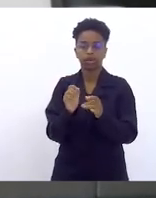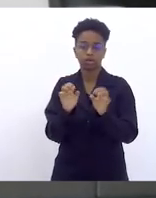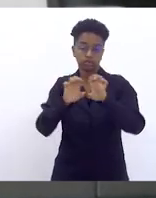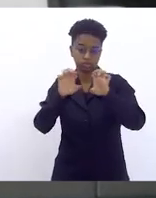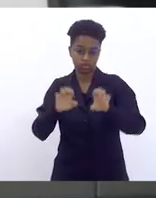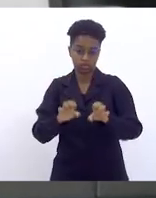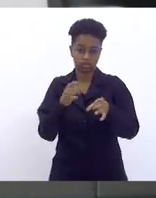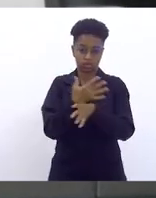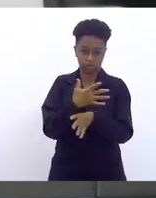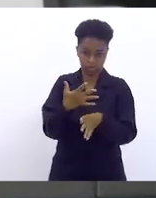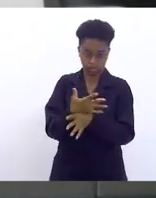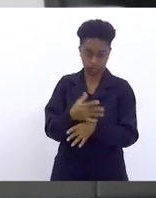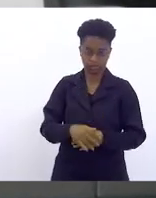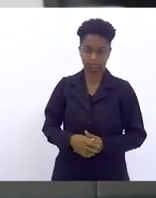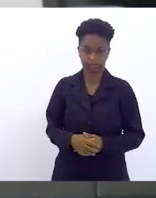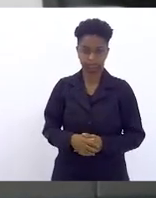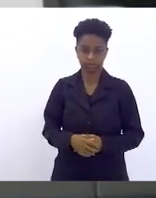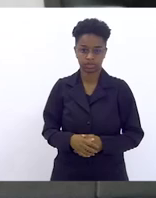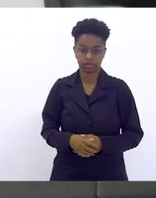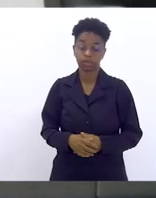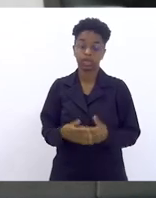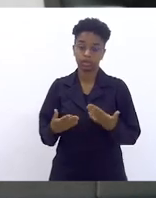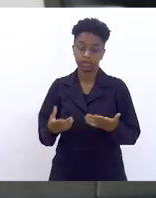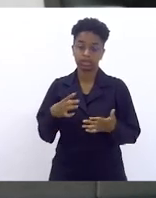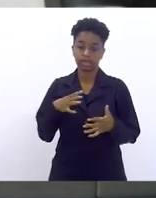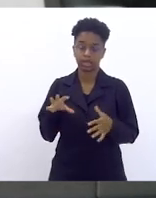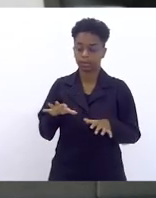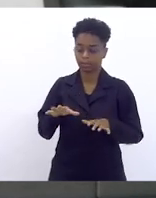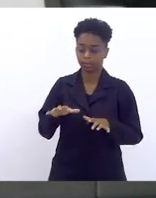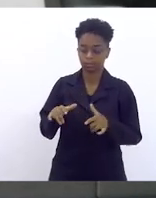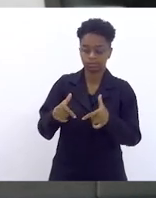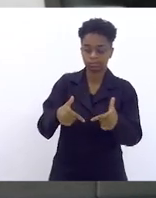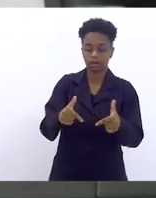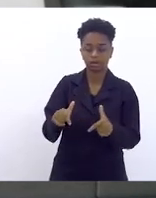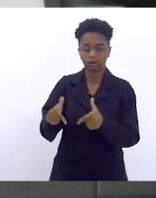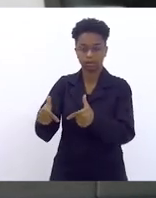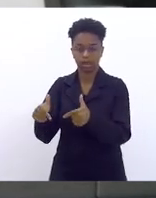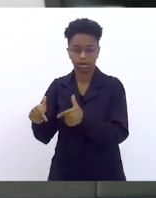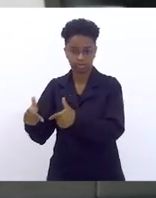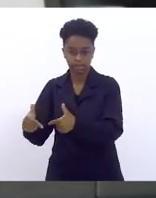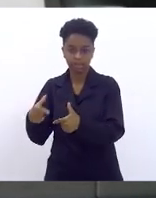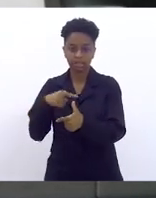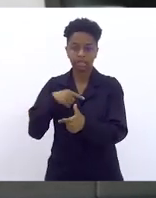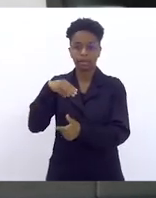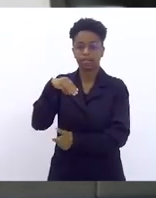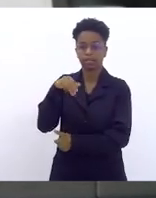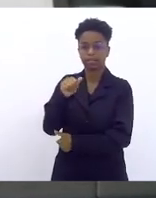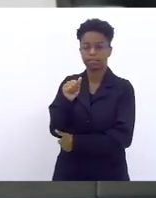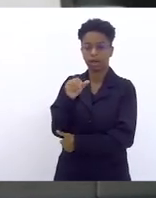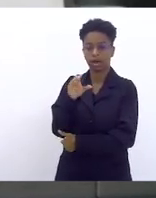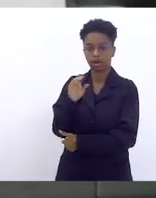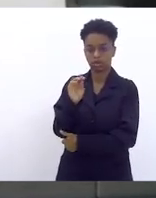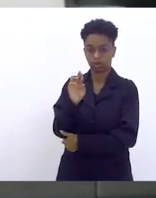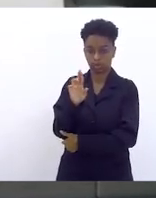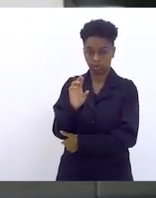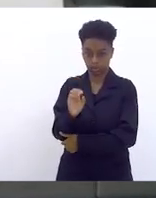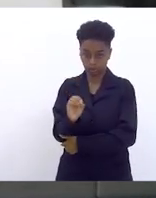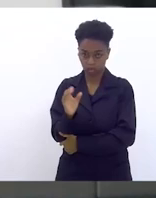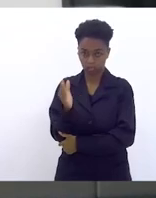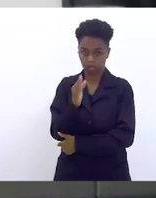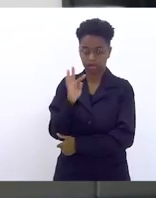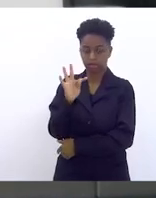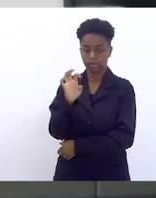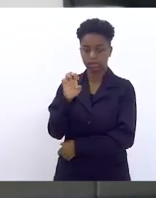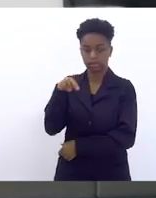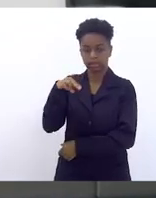as frentes de transição que são as marcas tendências quais são essas matas tendências que vem afetando o mundo